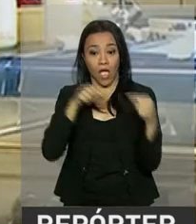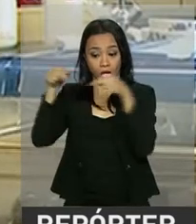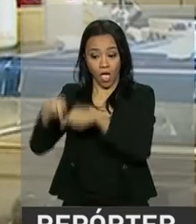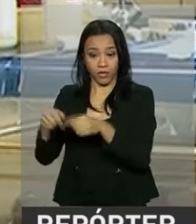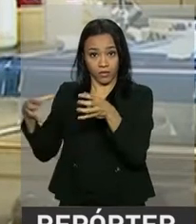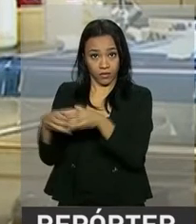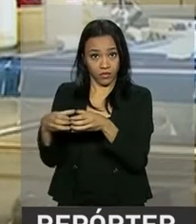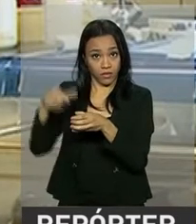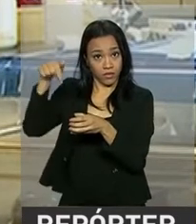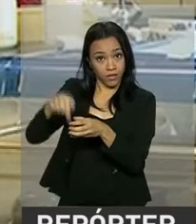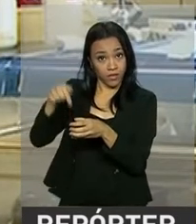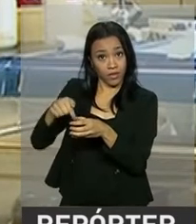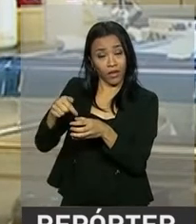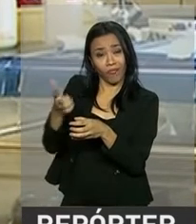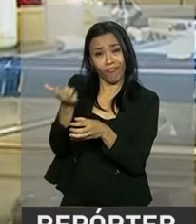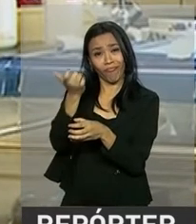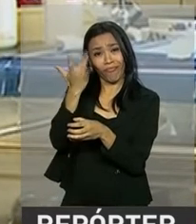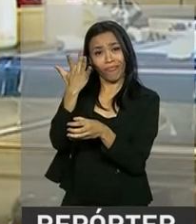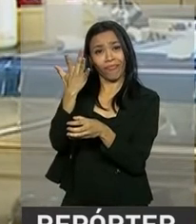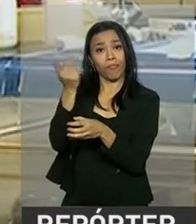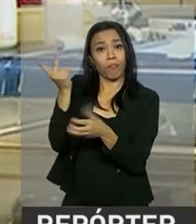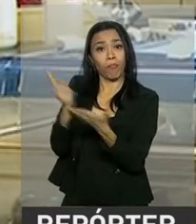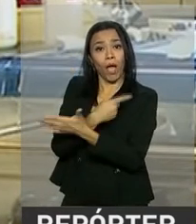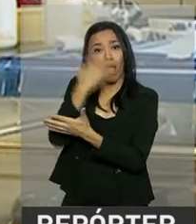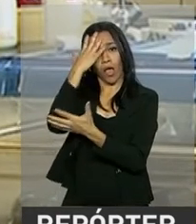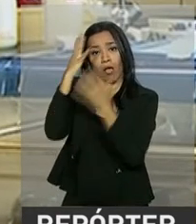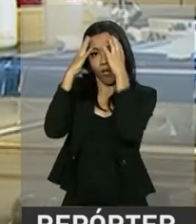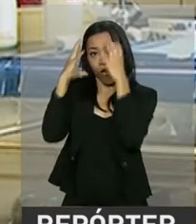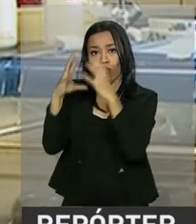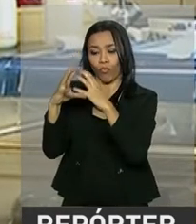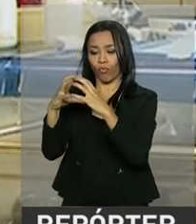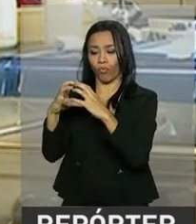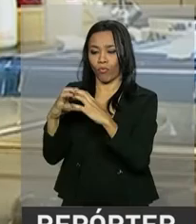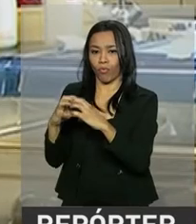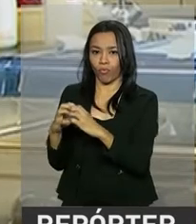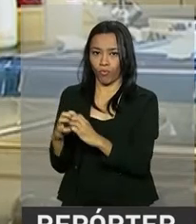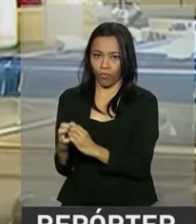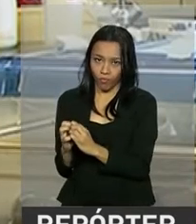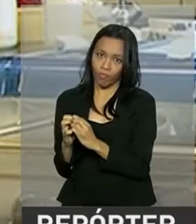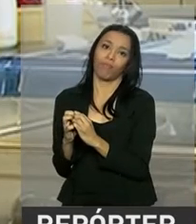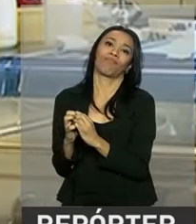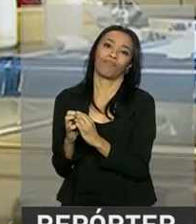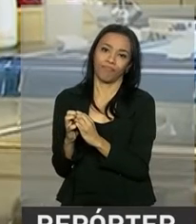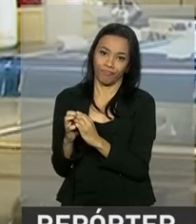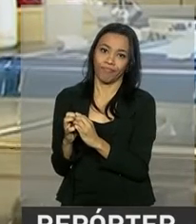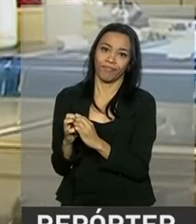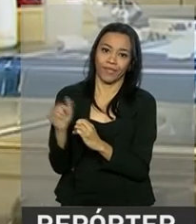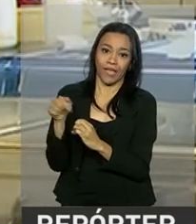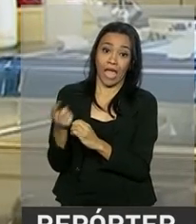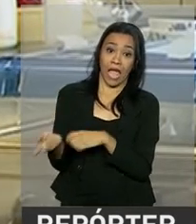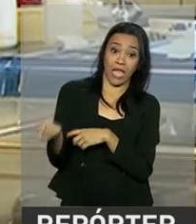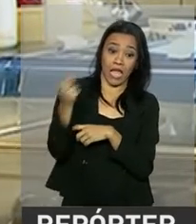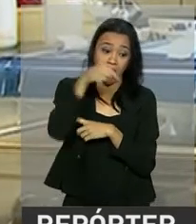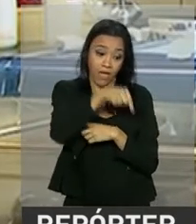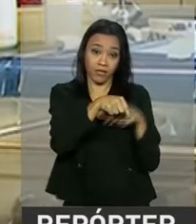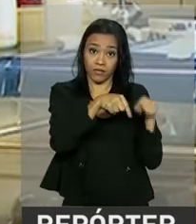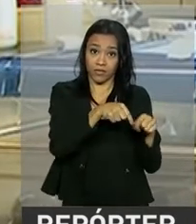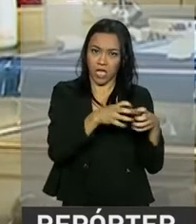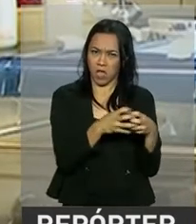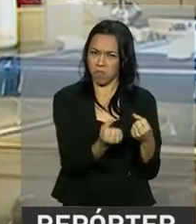que é susceptível a microcefalia então essa linhagem os fetos desenvolve o que você faria enquanto essa é